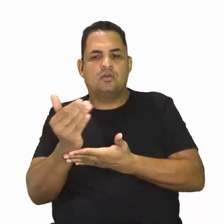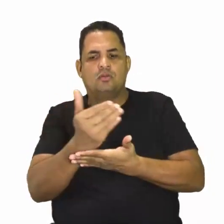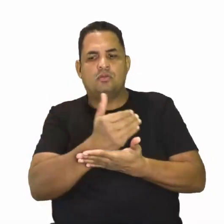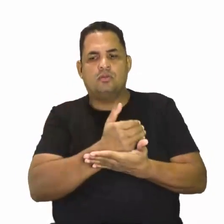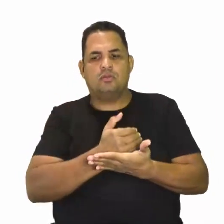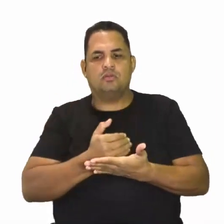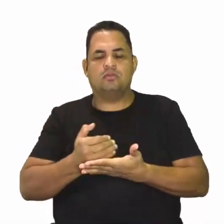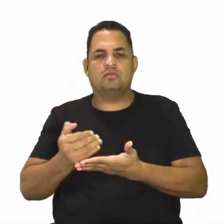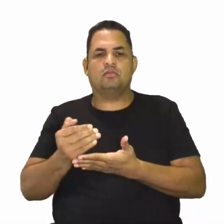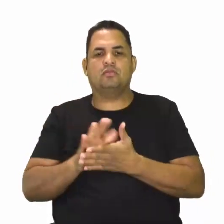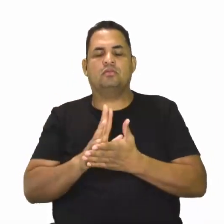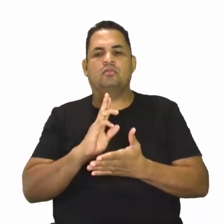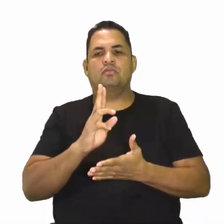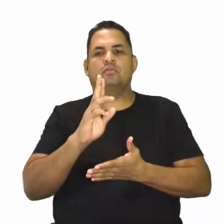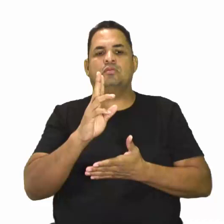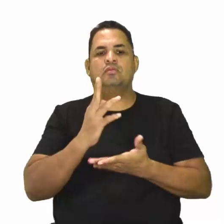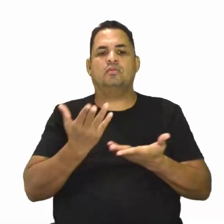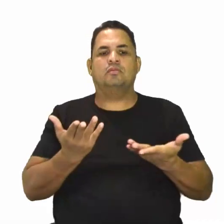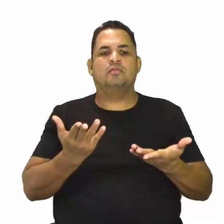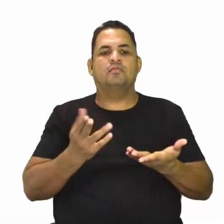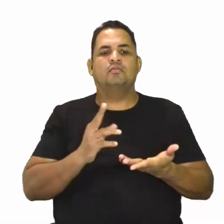o processo de você